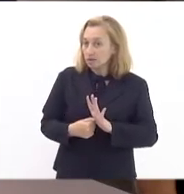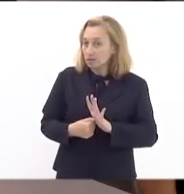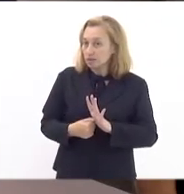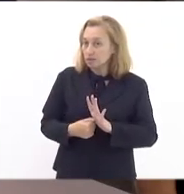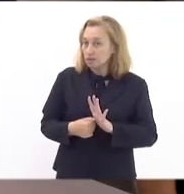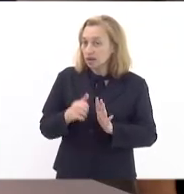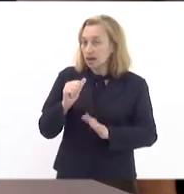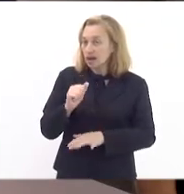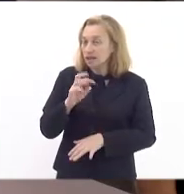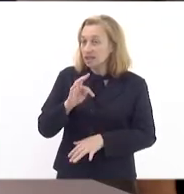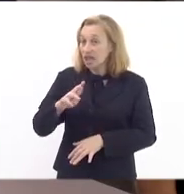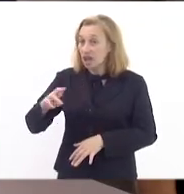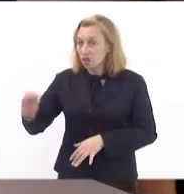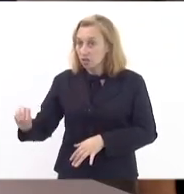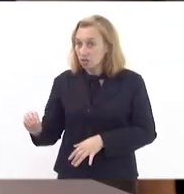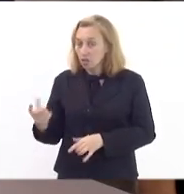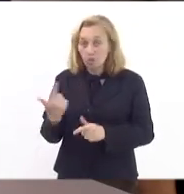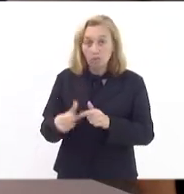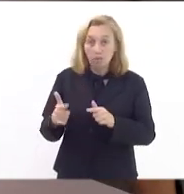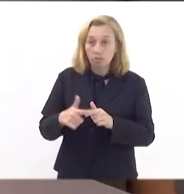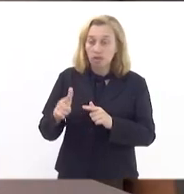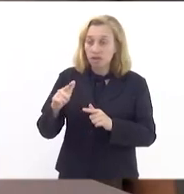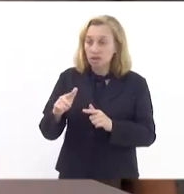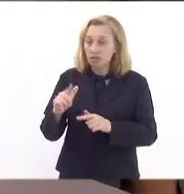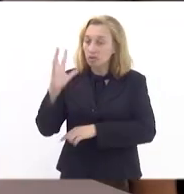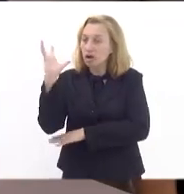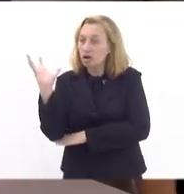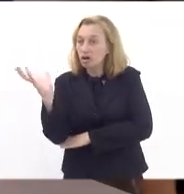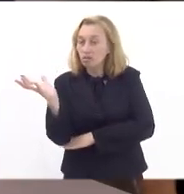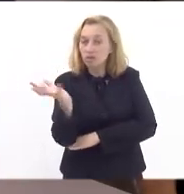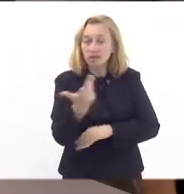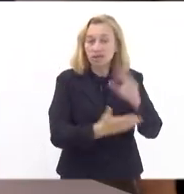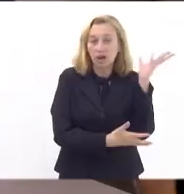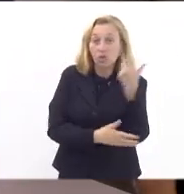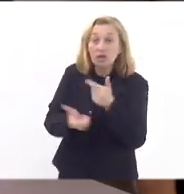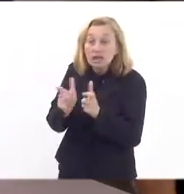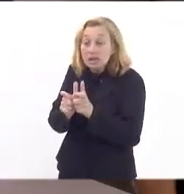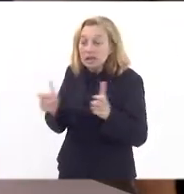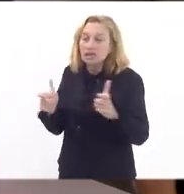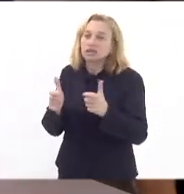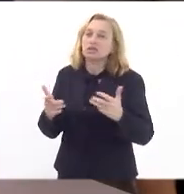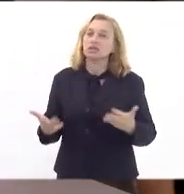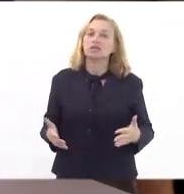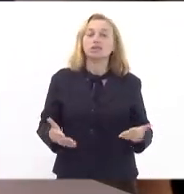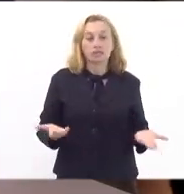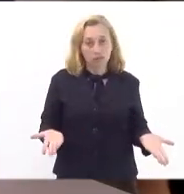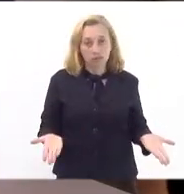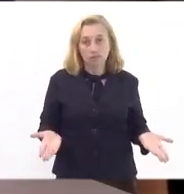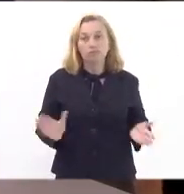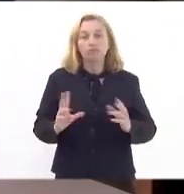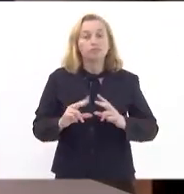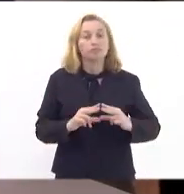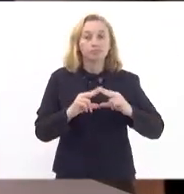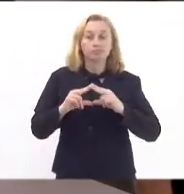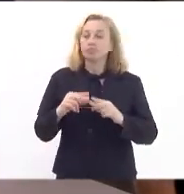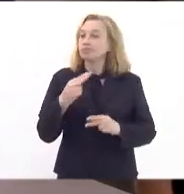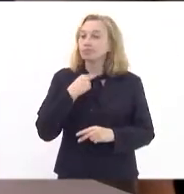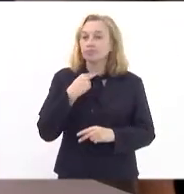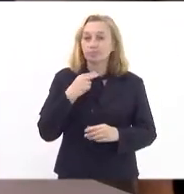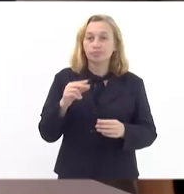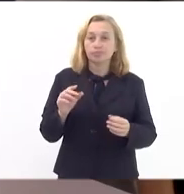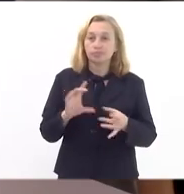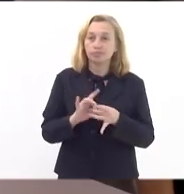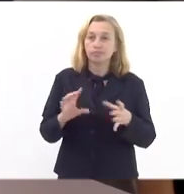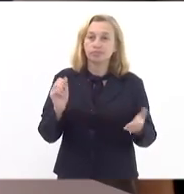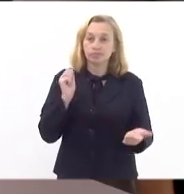Aterro ele tem um problema Ecológico ambiental enorme Então o que a reciclagem não pode deixar de